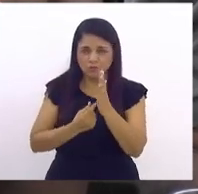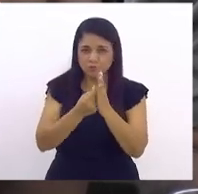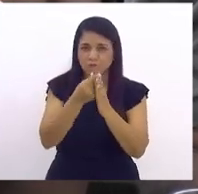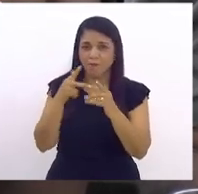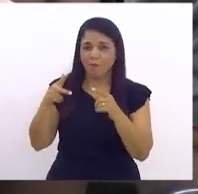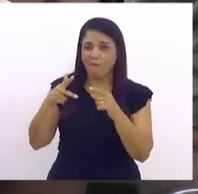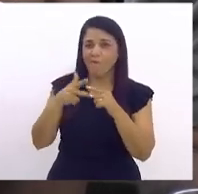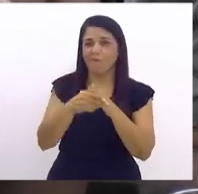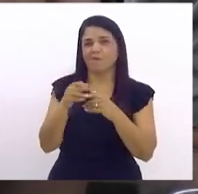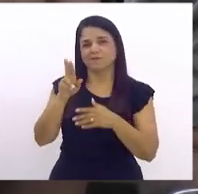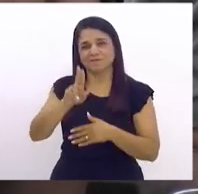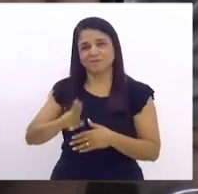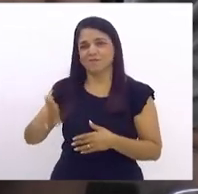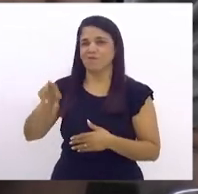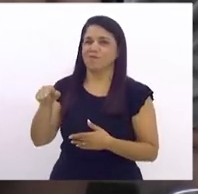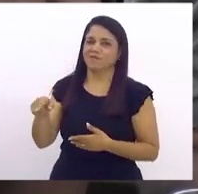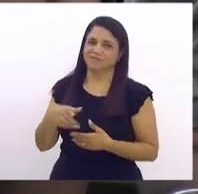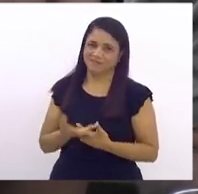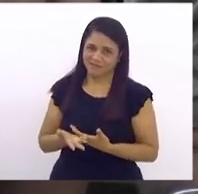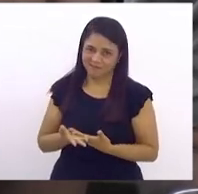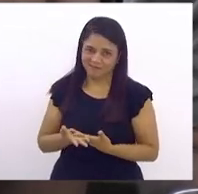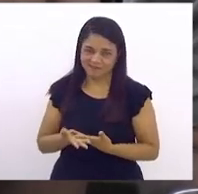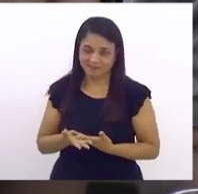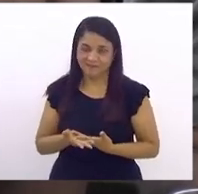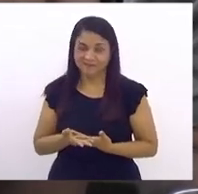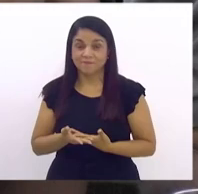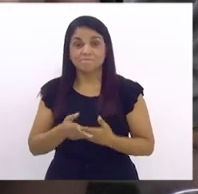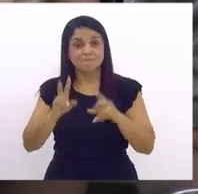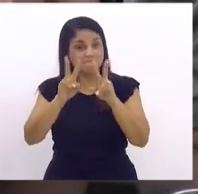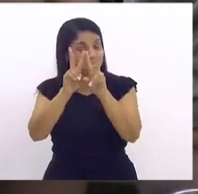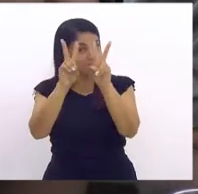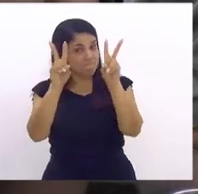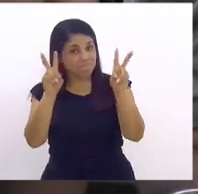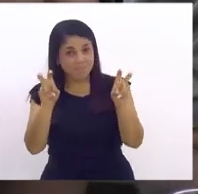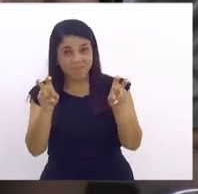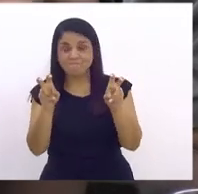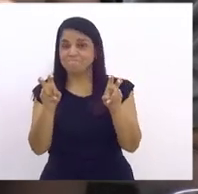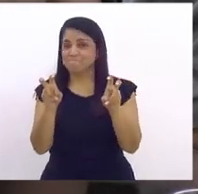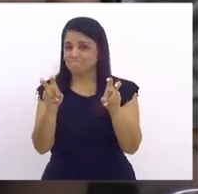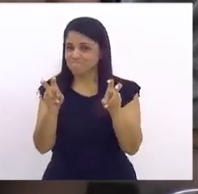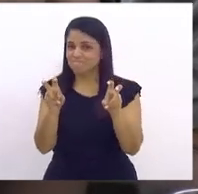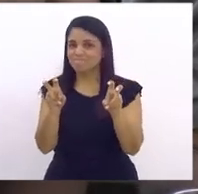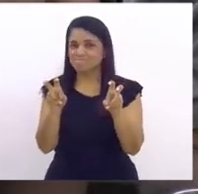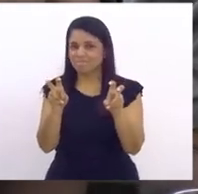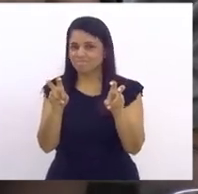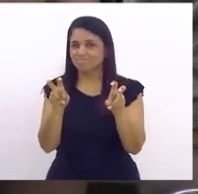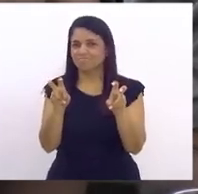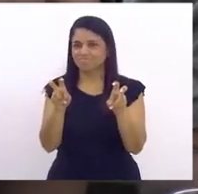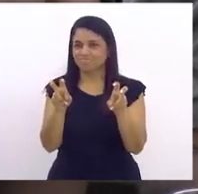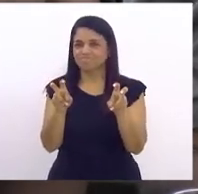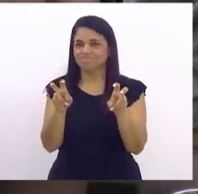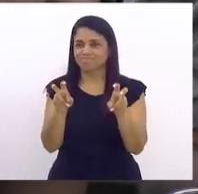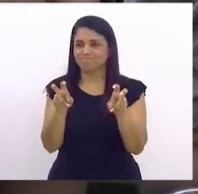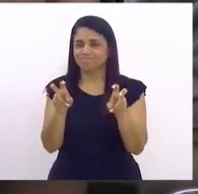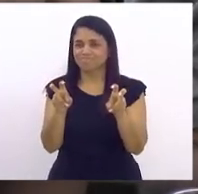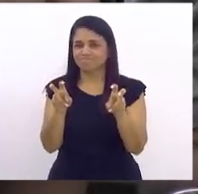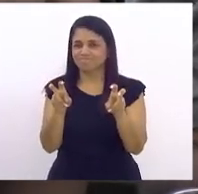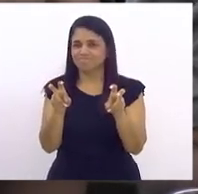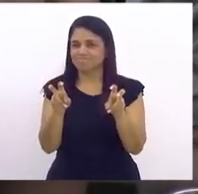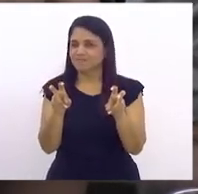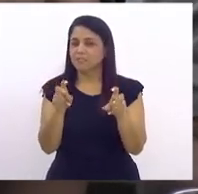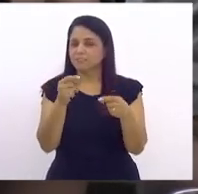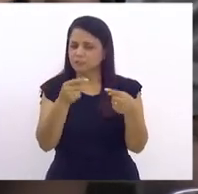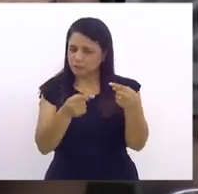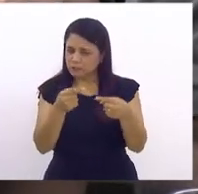as universidades. Então, você veja que é um tema que ainda tem um espaço muito